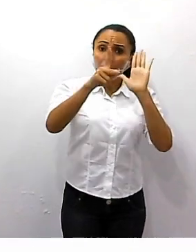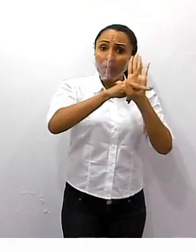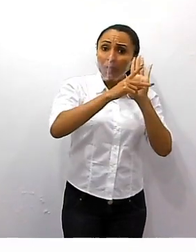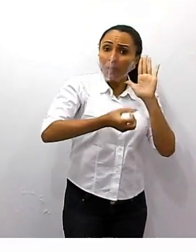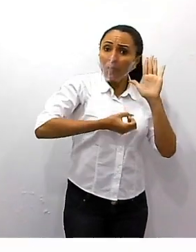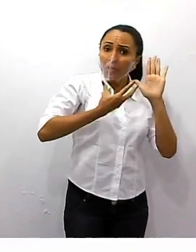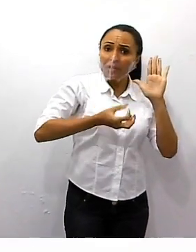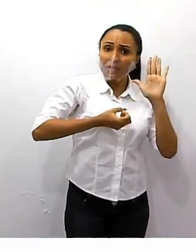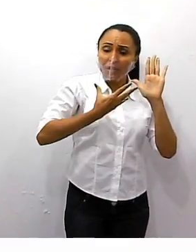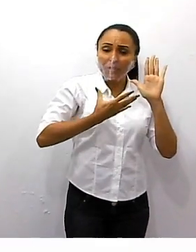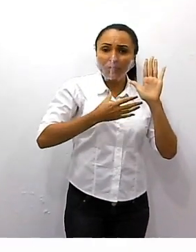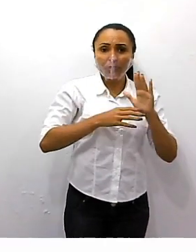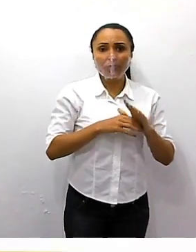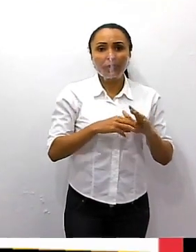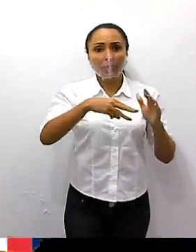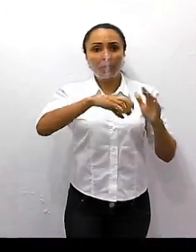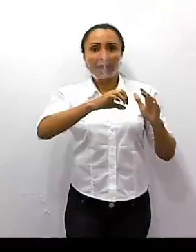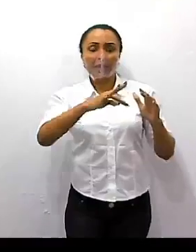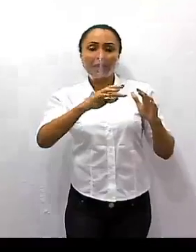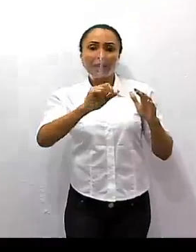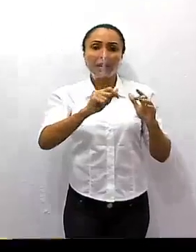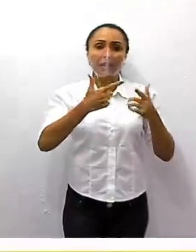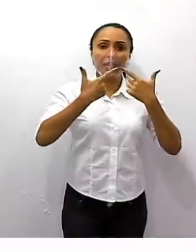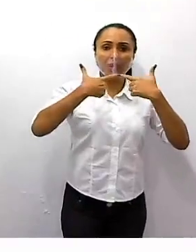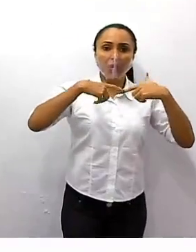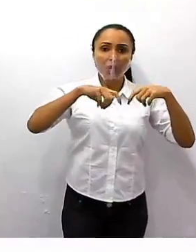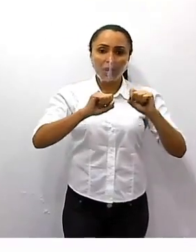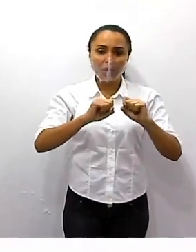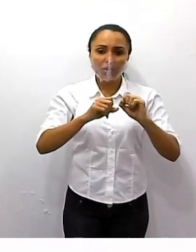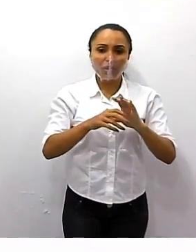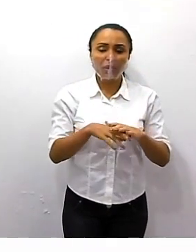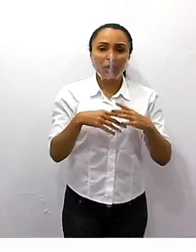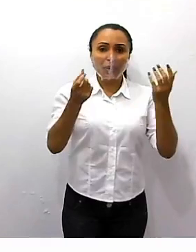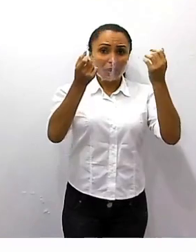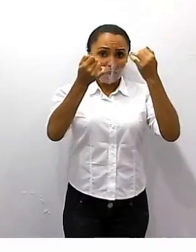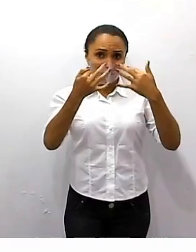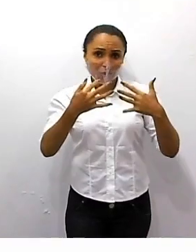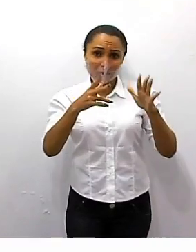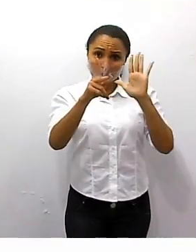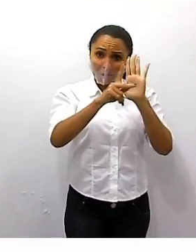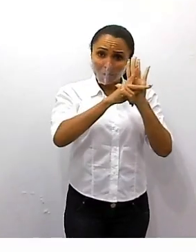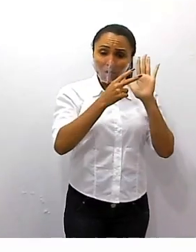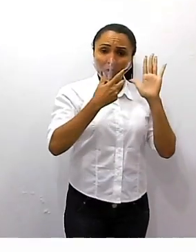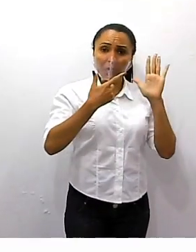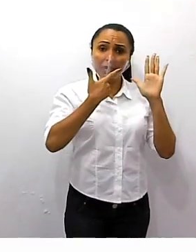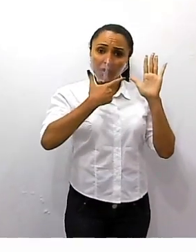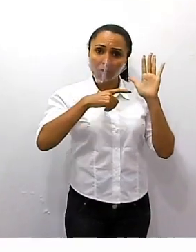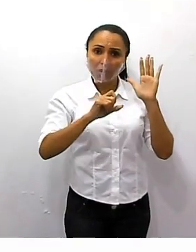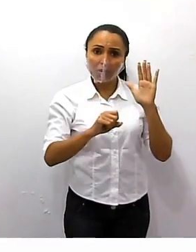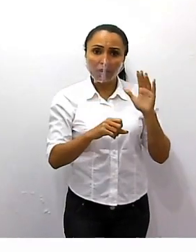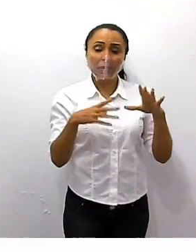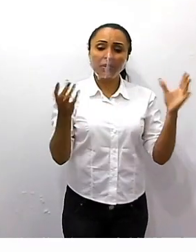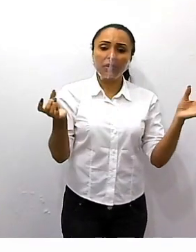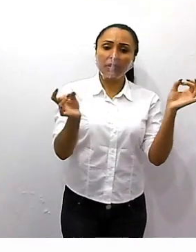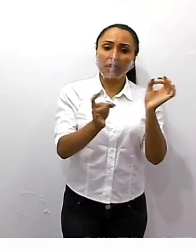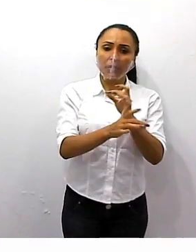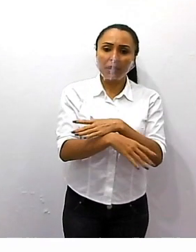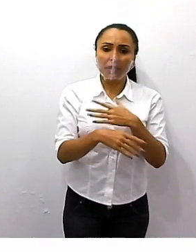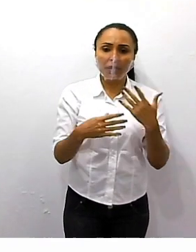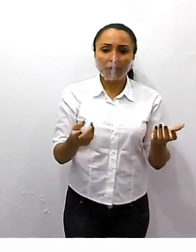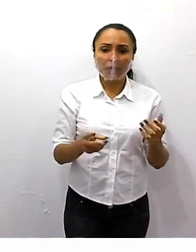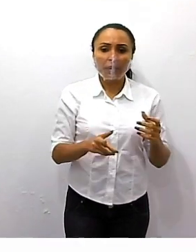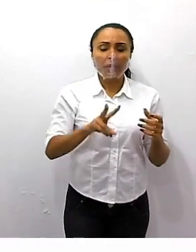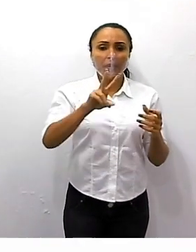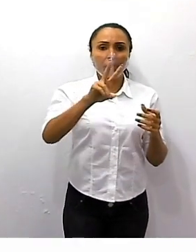poesia. Metalinguagem, a linguagem que explica a própria linguagem. Para a gente encerrar, eu tenho agora Vinícius de